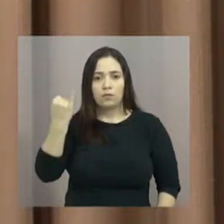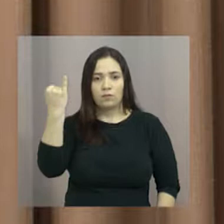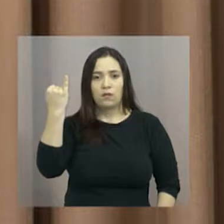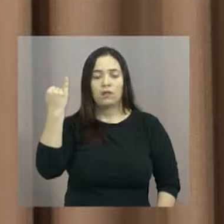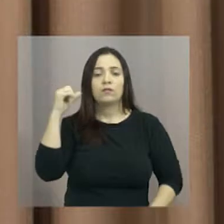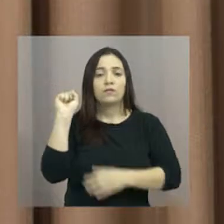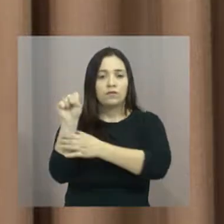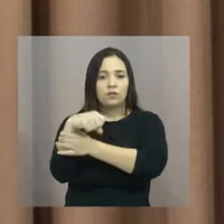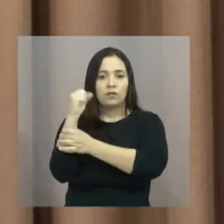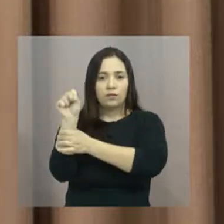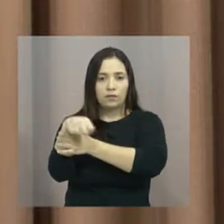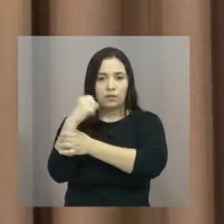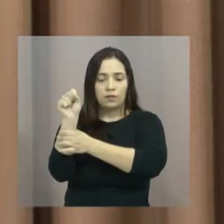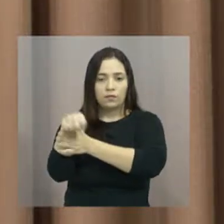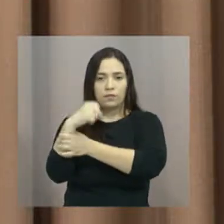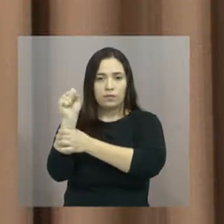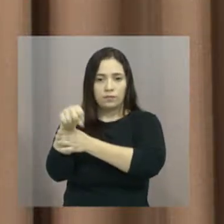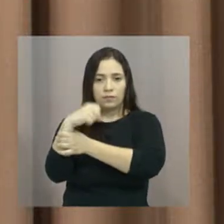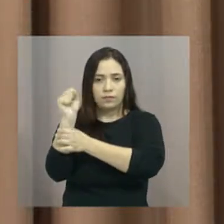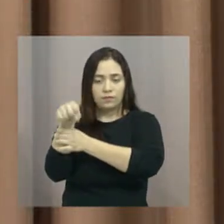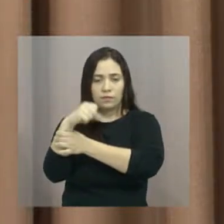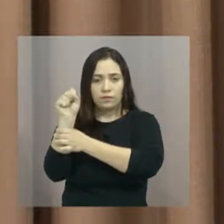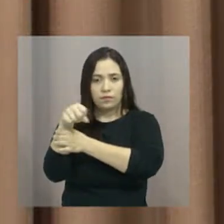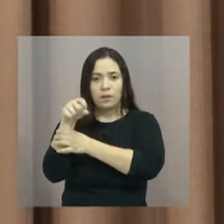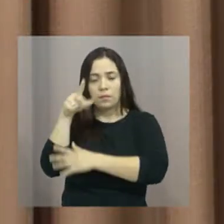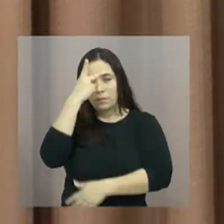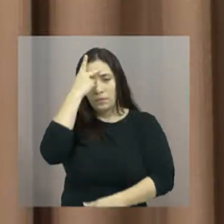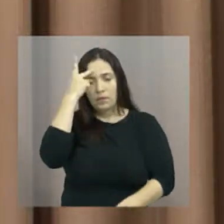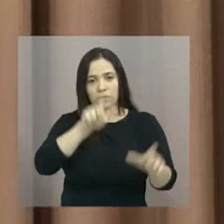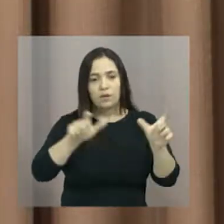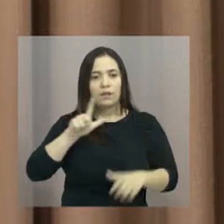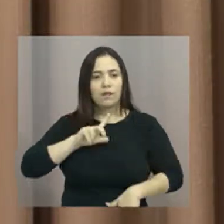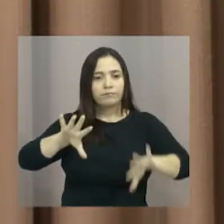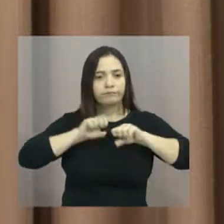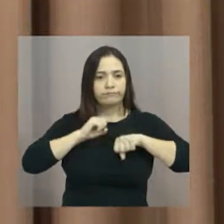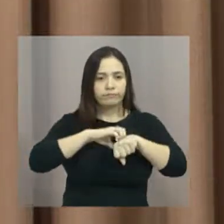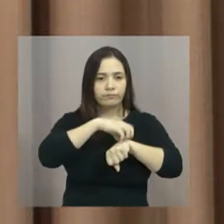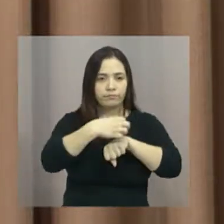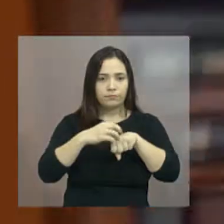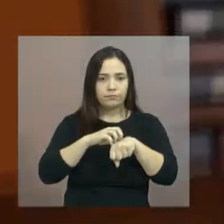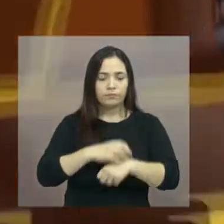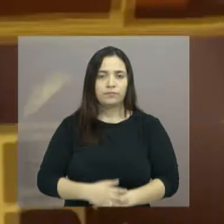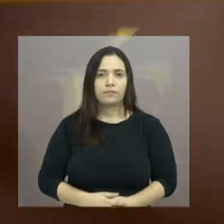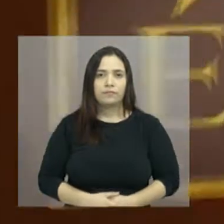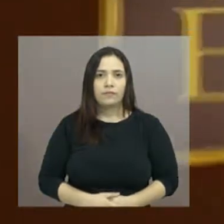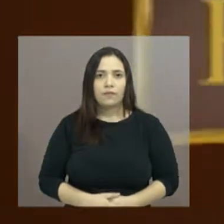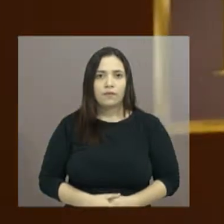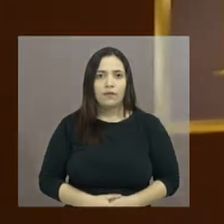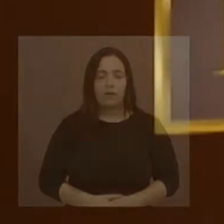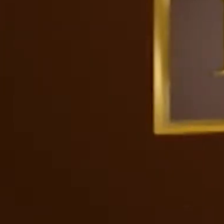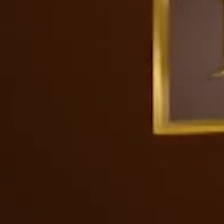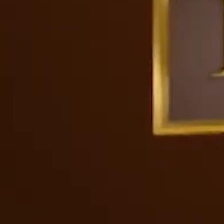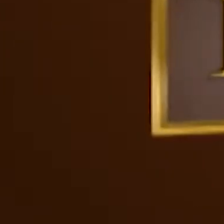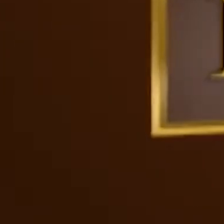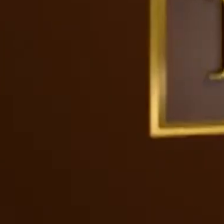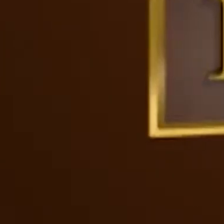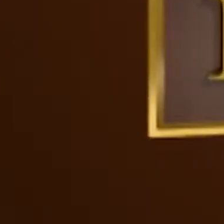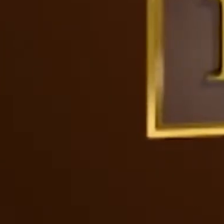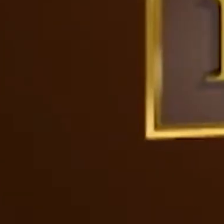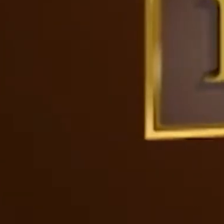da fisioterapia, principalmente para pacientes que tiveram a chikungunya. A gente volta já.